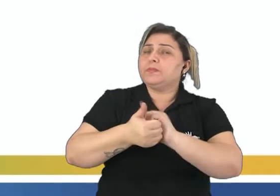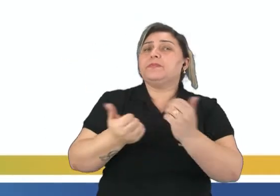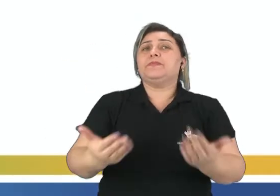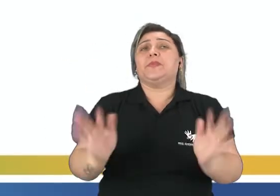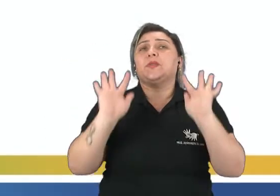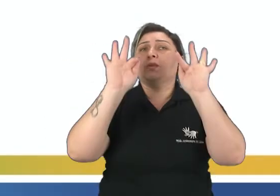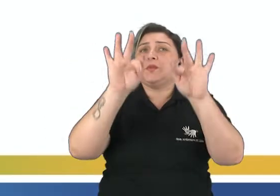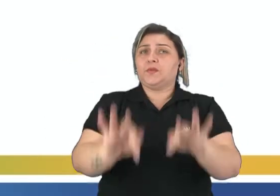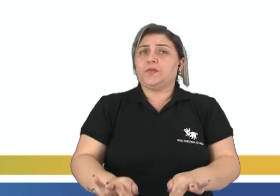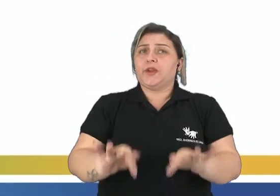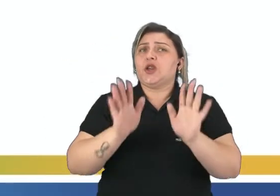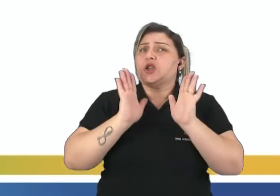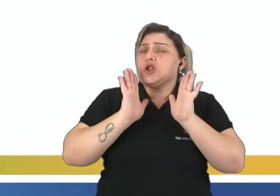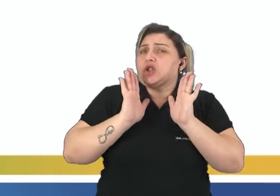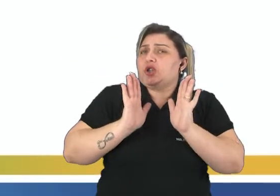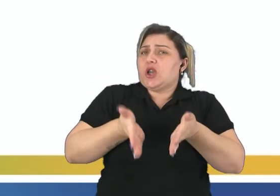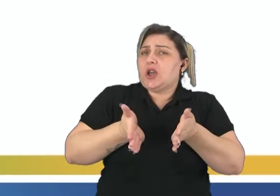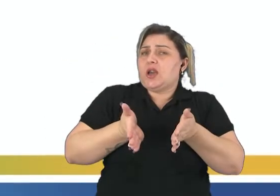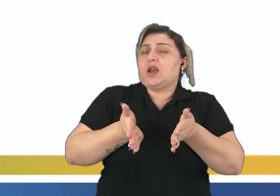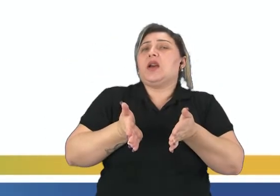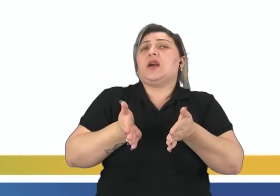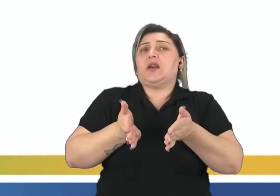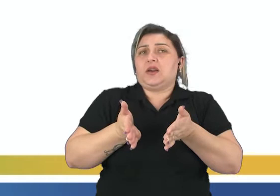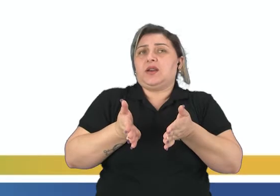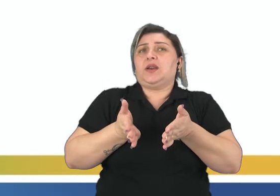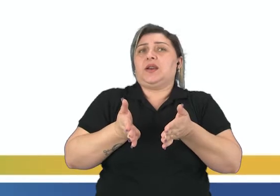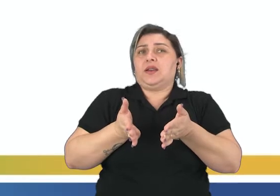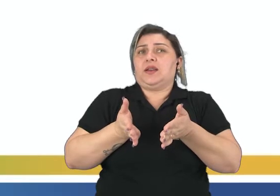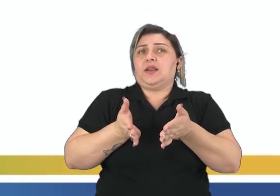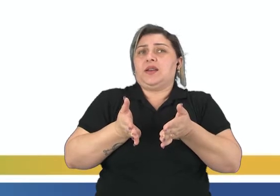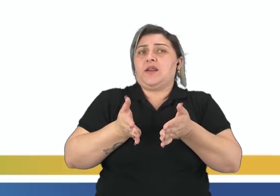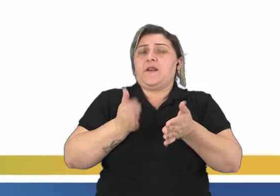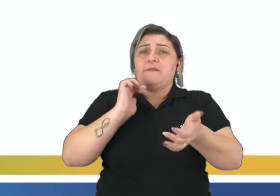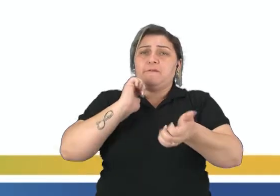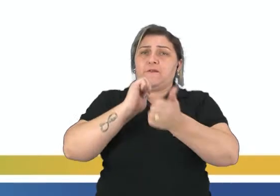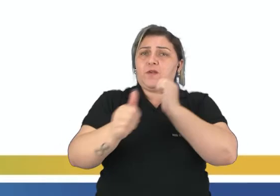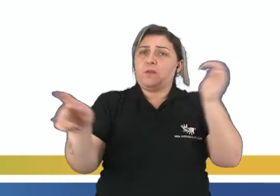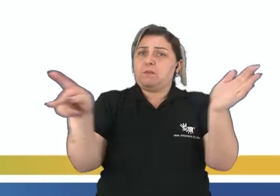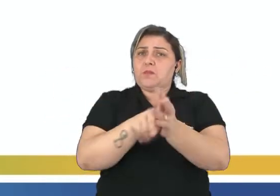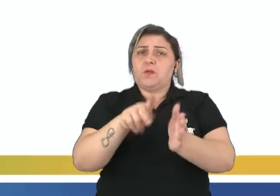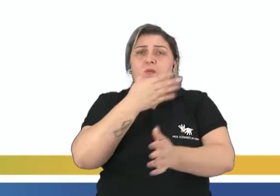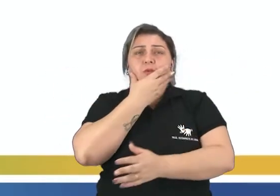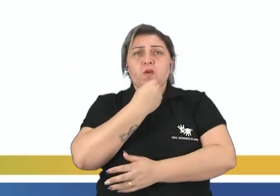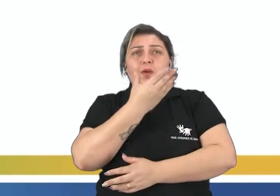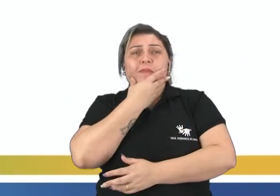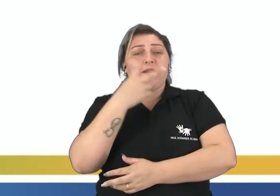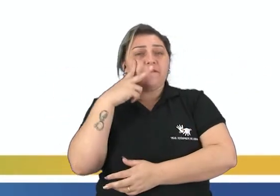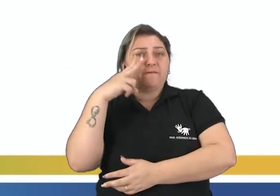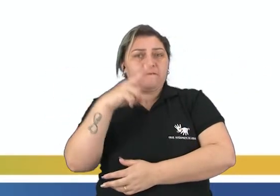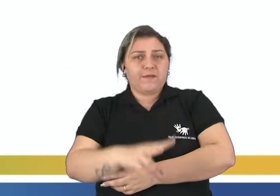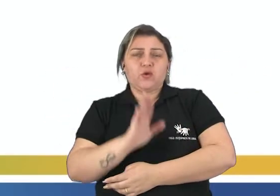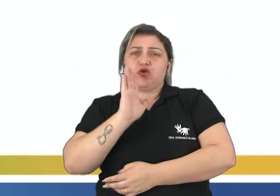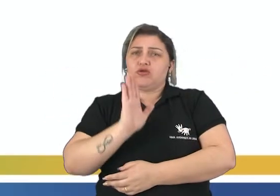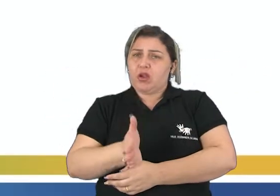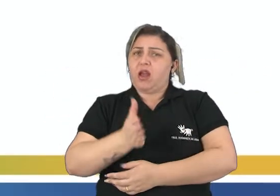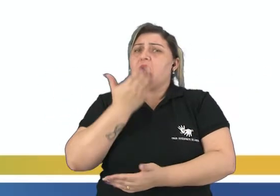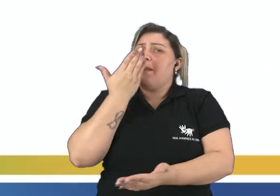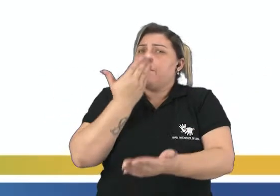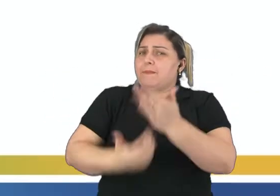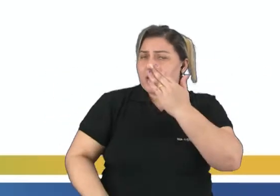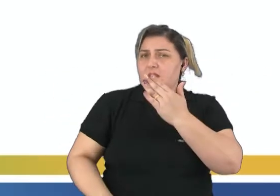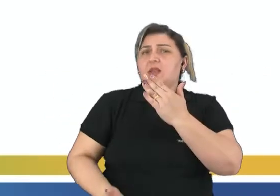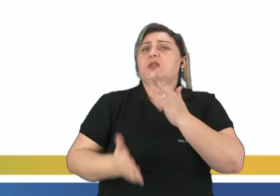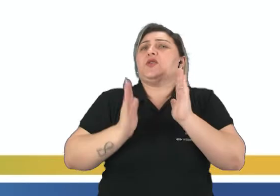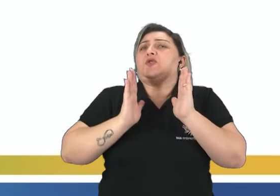E no final ele já tira esse comentário: futebol é jogo de homem. Como ele viu que ele já estava perdendo,